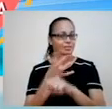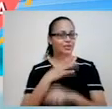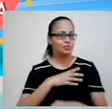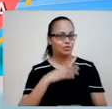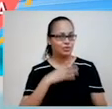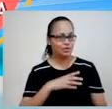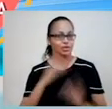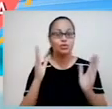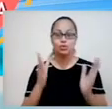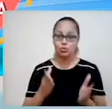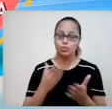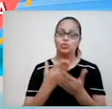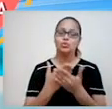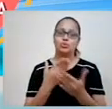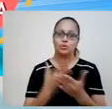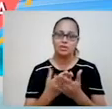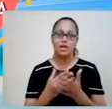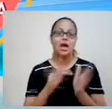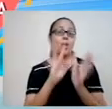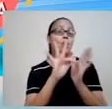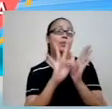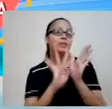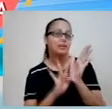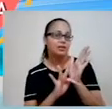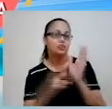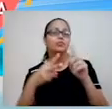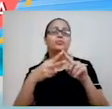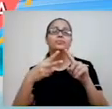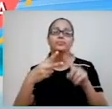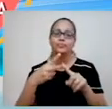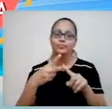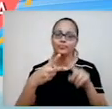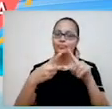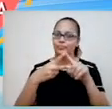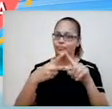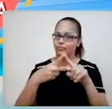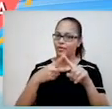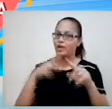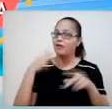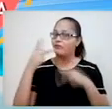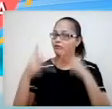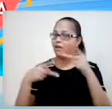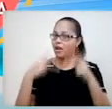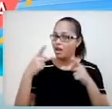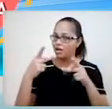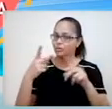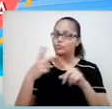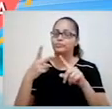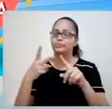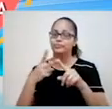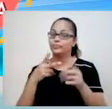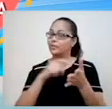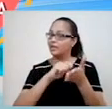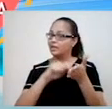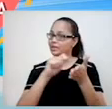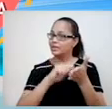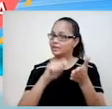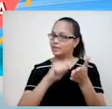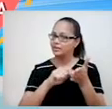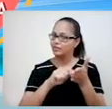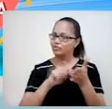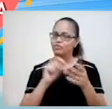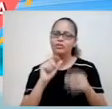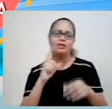sobre o texto falado e o texto escrito. Será que é diferente a língua falada da língua escrita? Será que tem